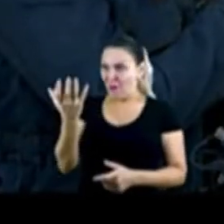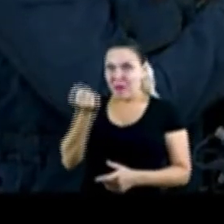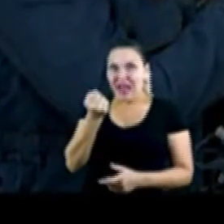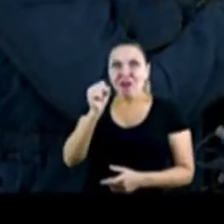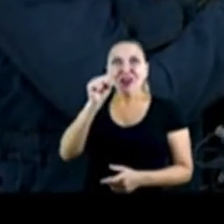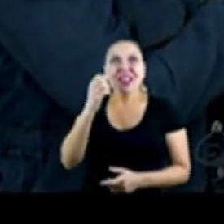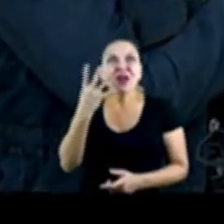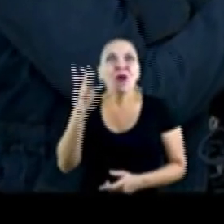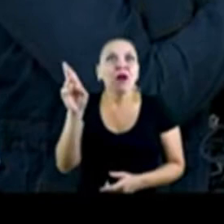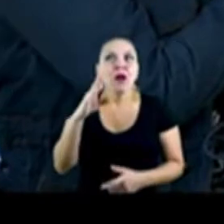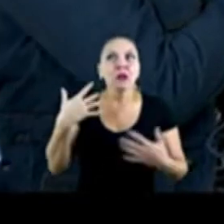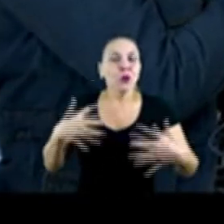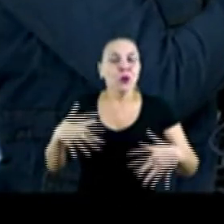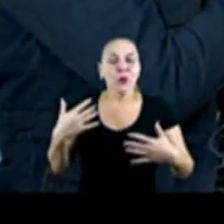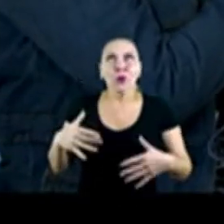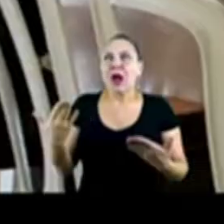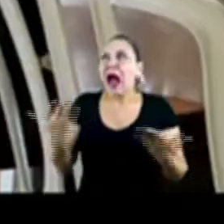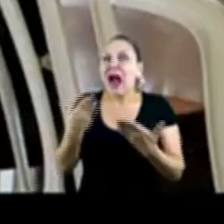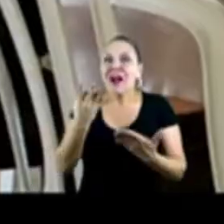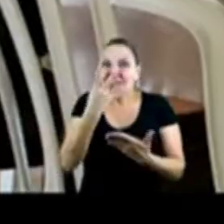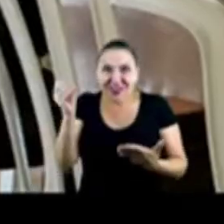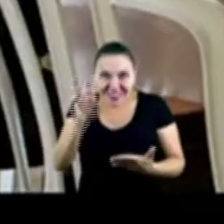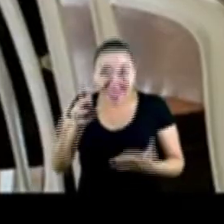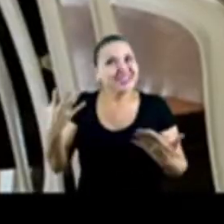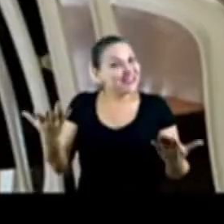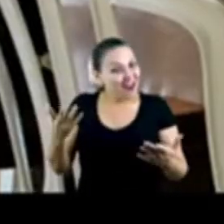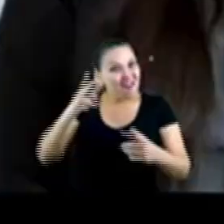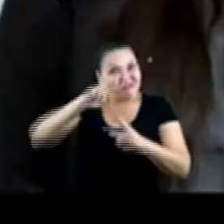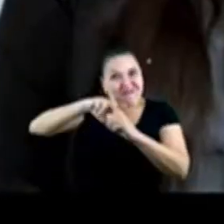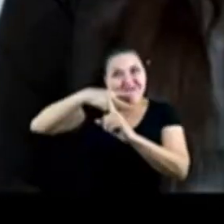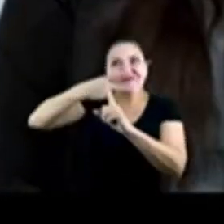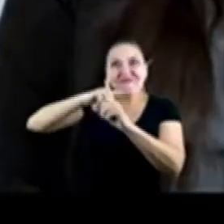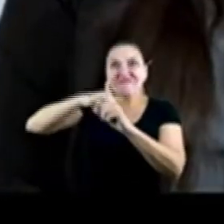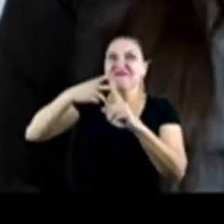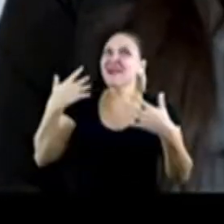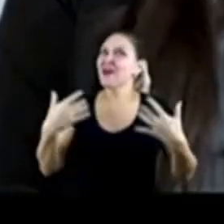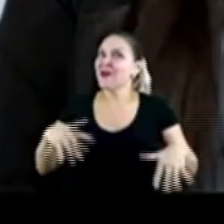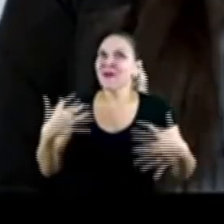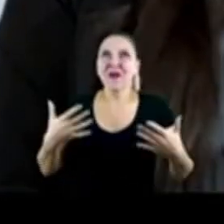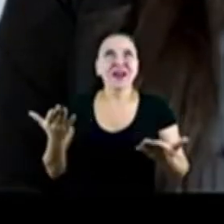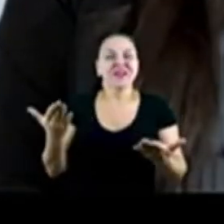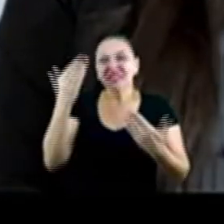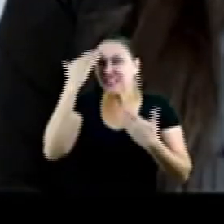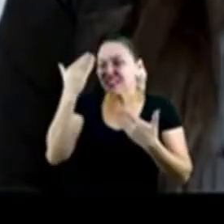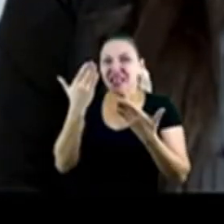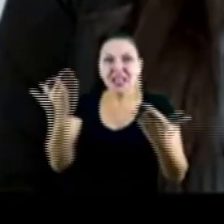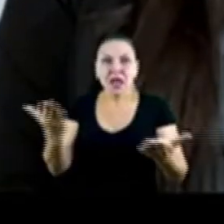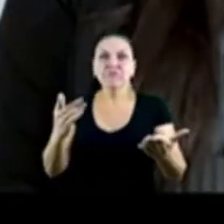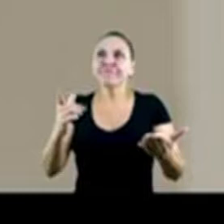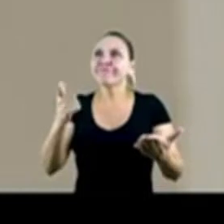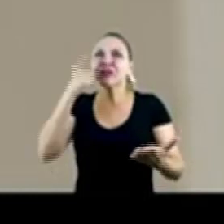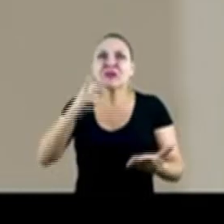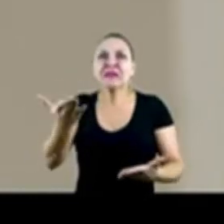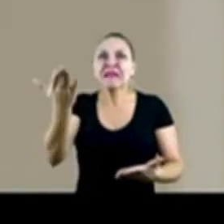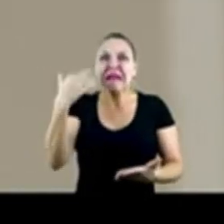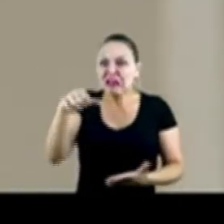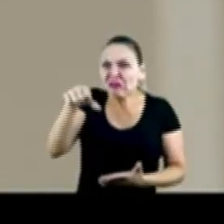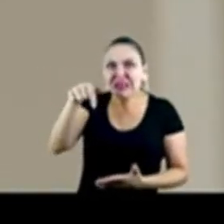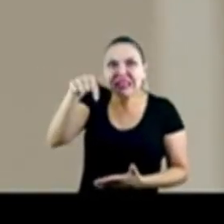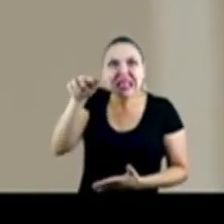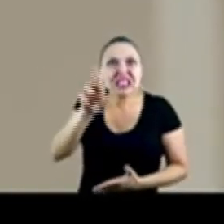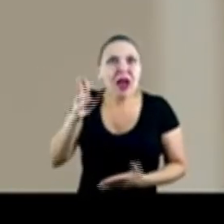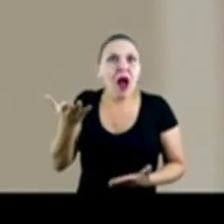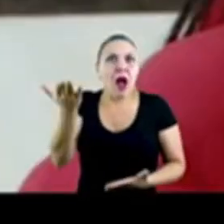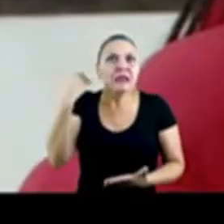10 exceções de 30 segundos diários para cada partido o objetivo da propaganda partidária é